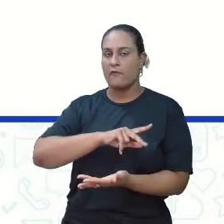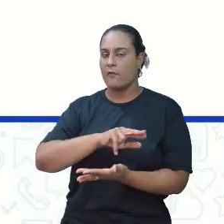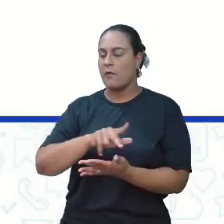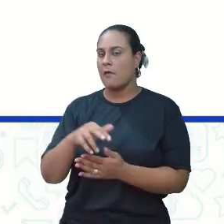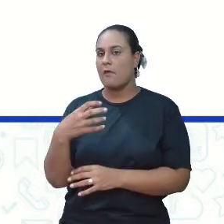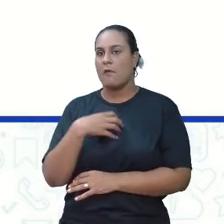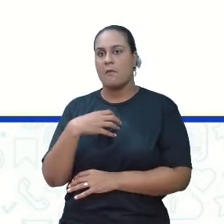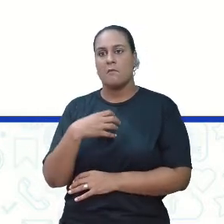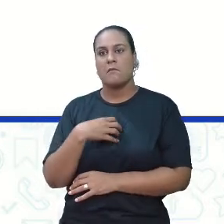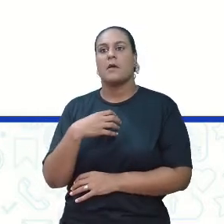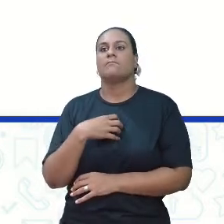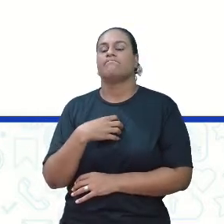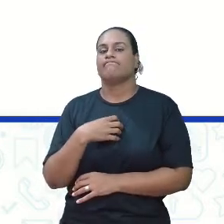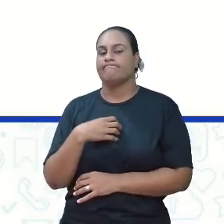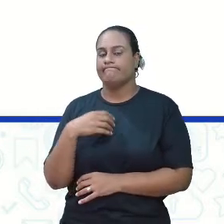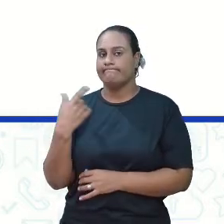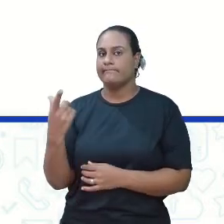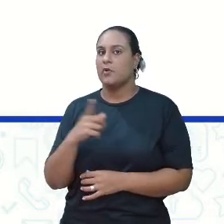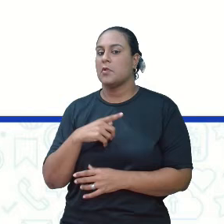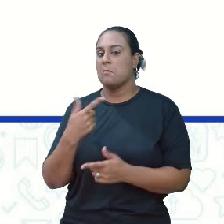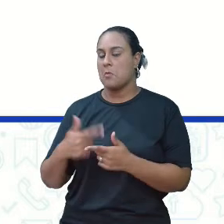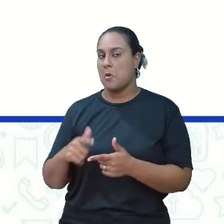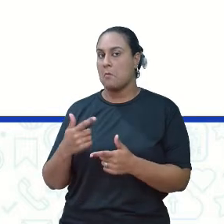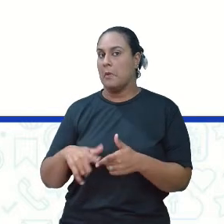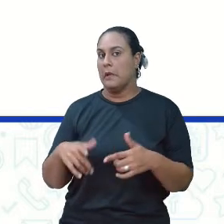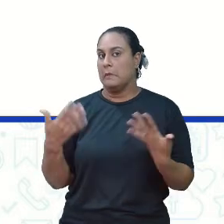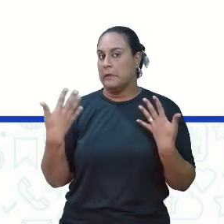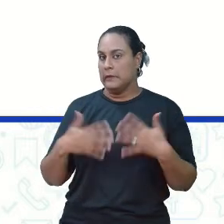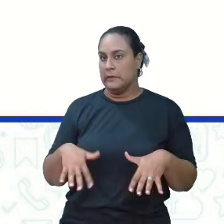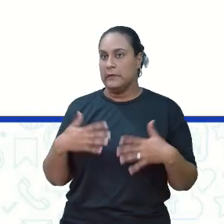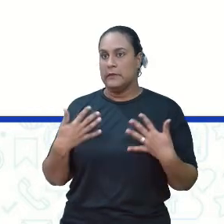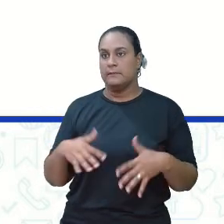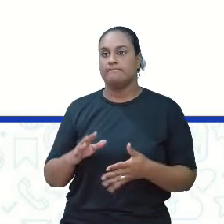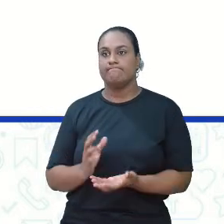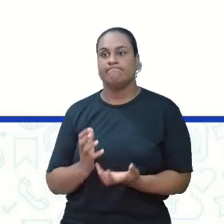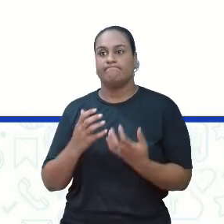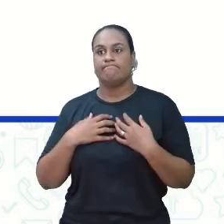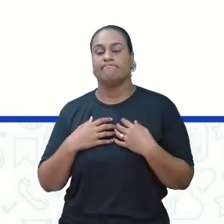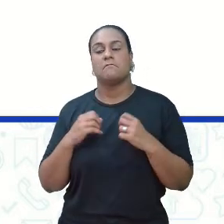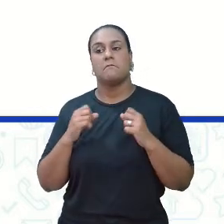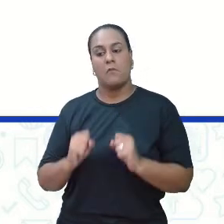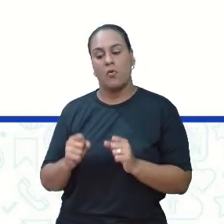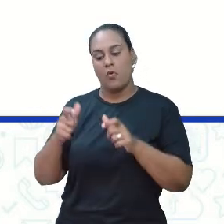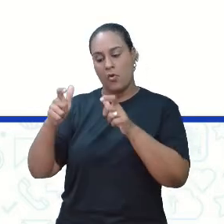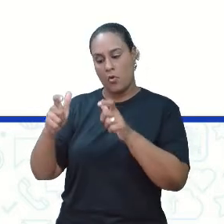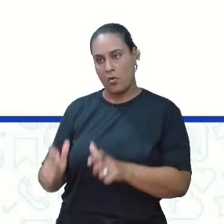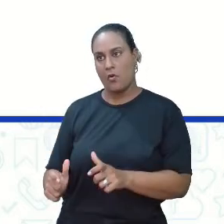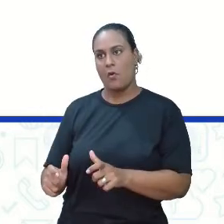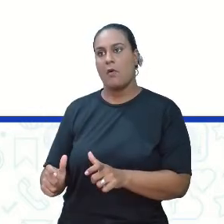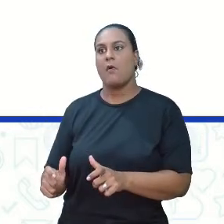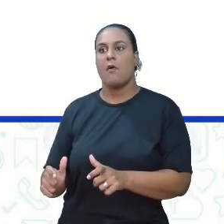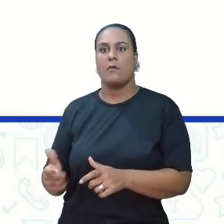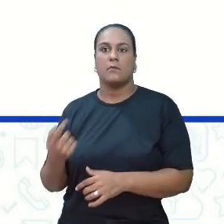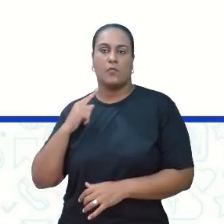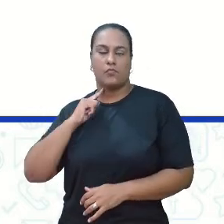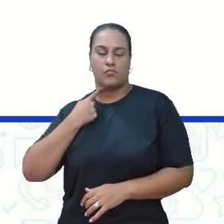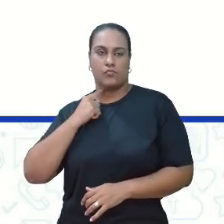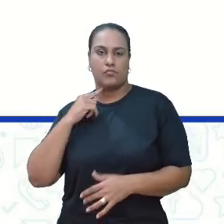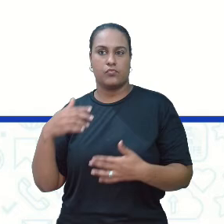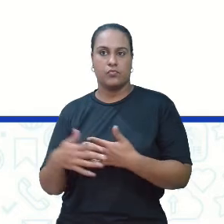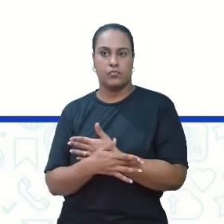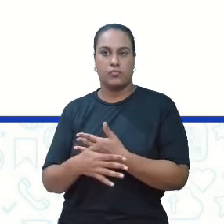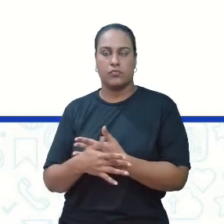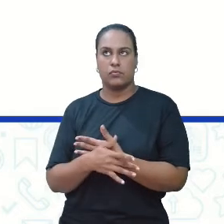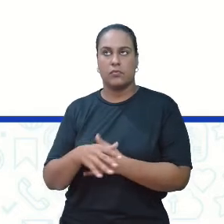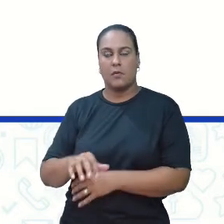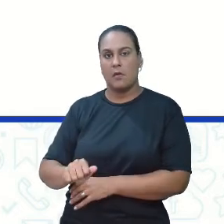formas e podem fazer estragos irreparáveis. Esses impactos podem ser locais, como poluição urbana